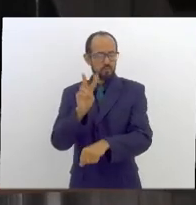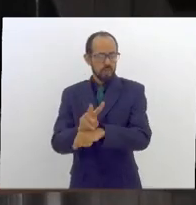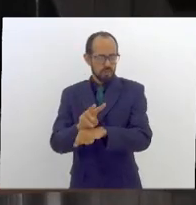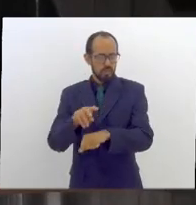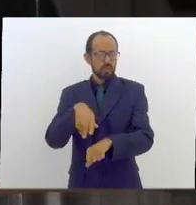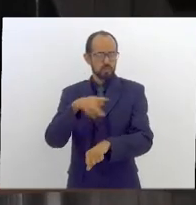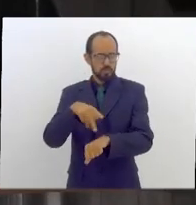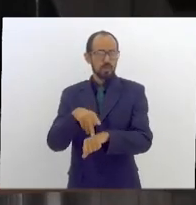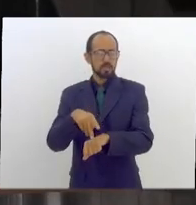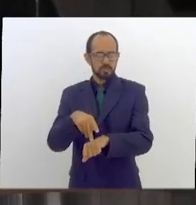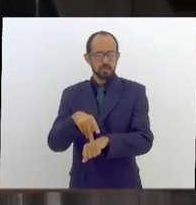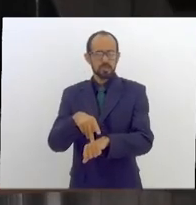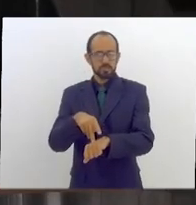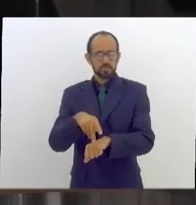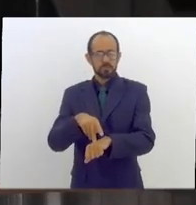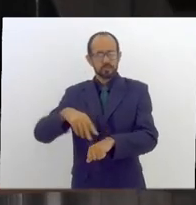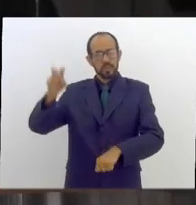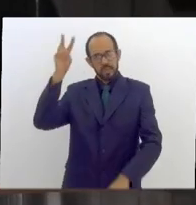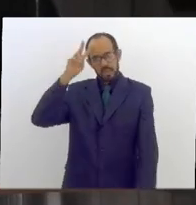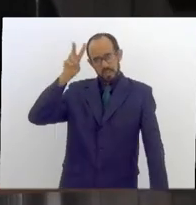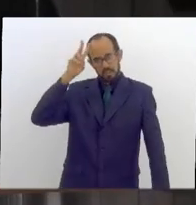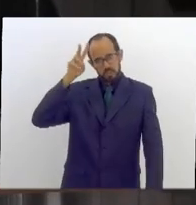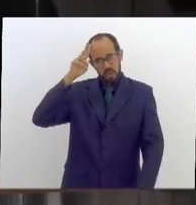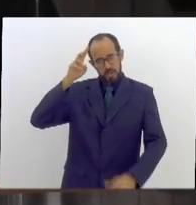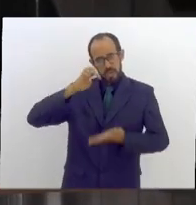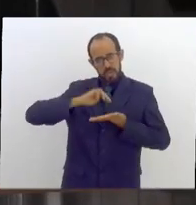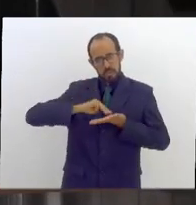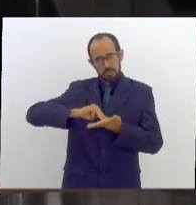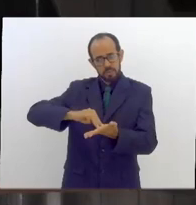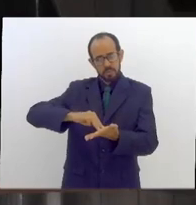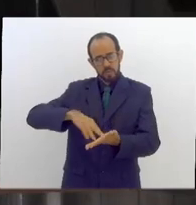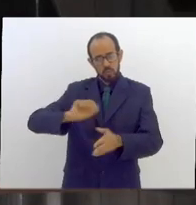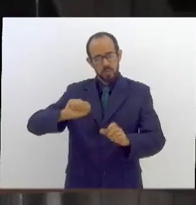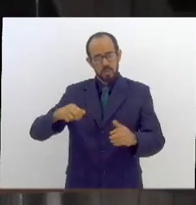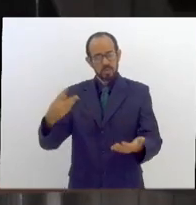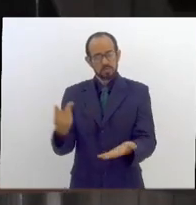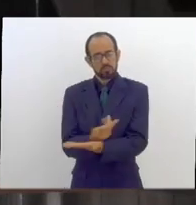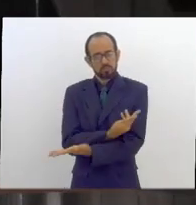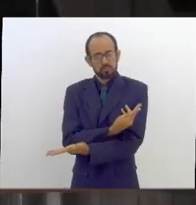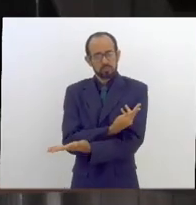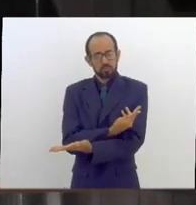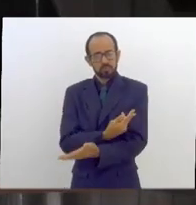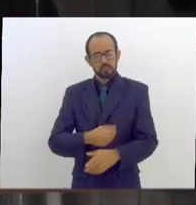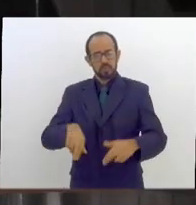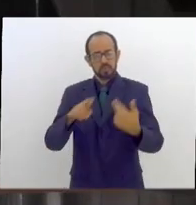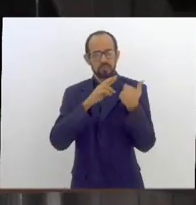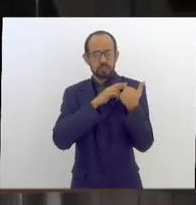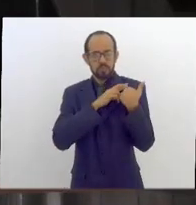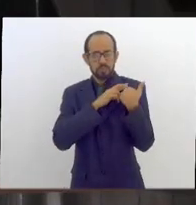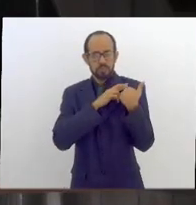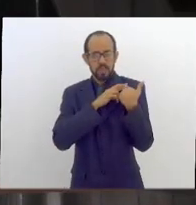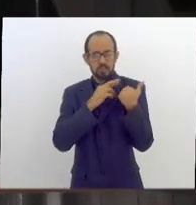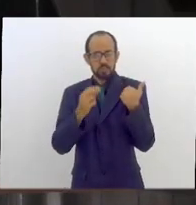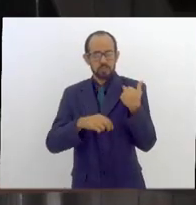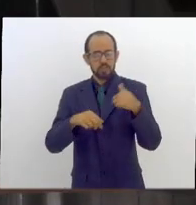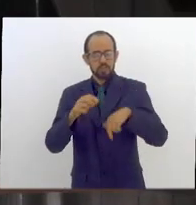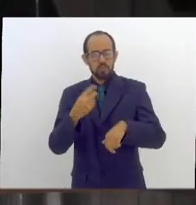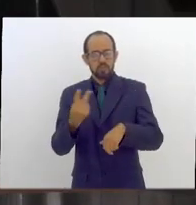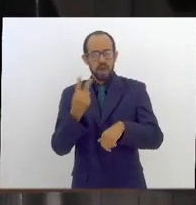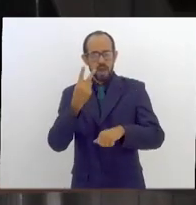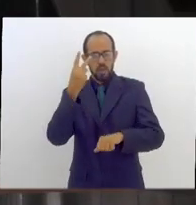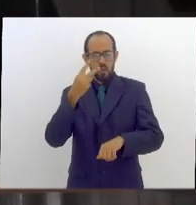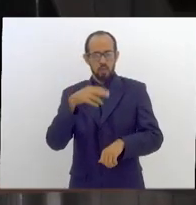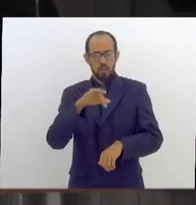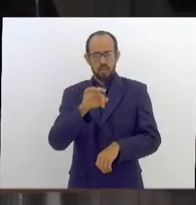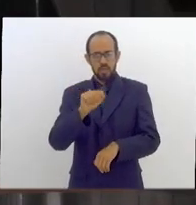soberania. A história, a missão, as realizações, as responsabilidades e o valor da Força Aérea